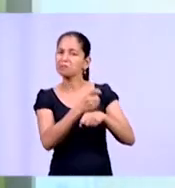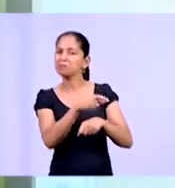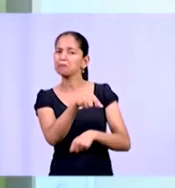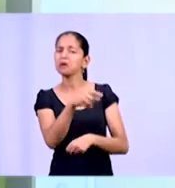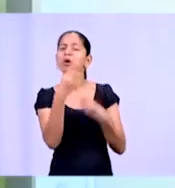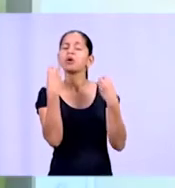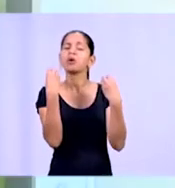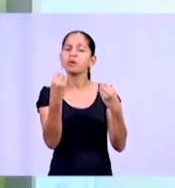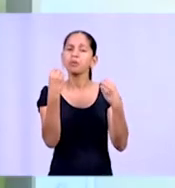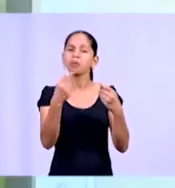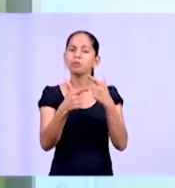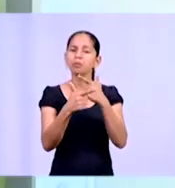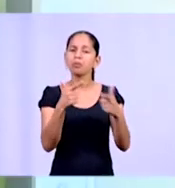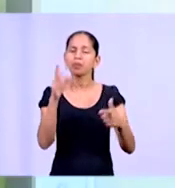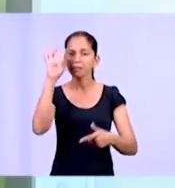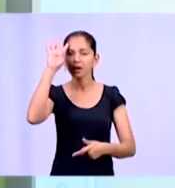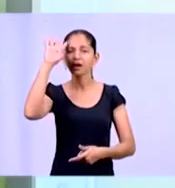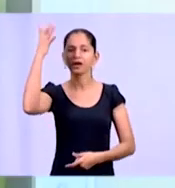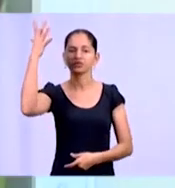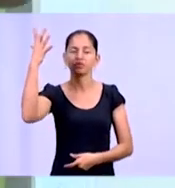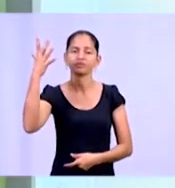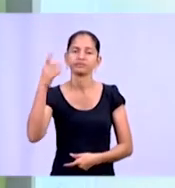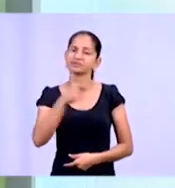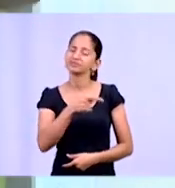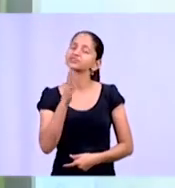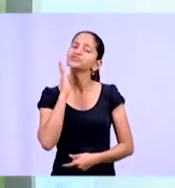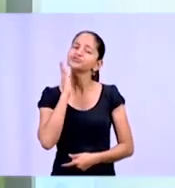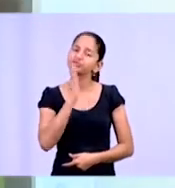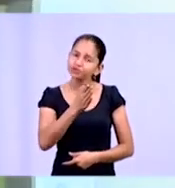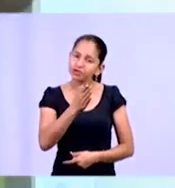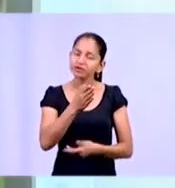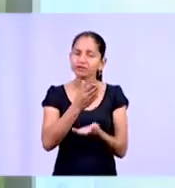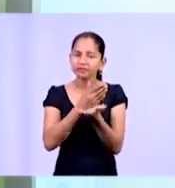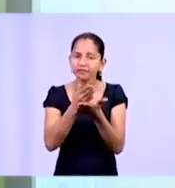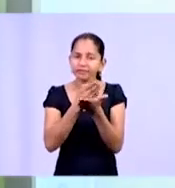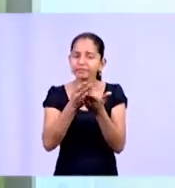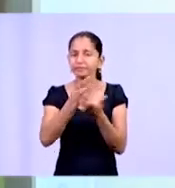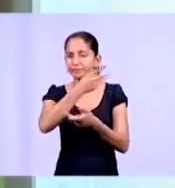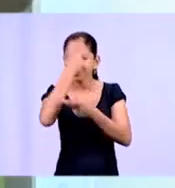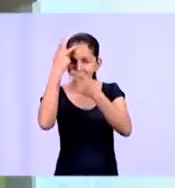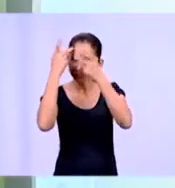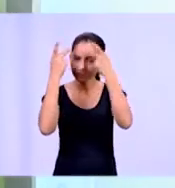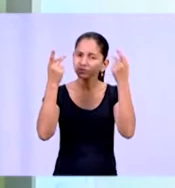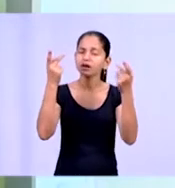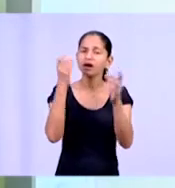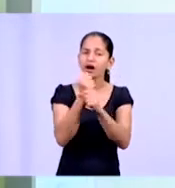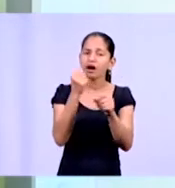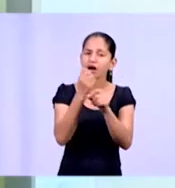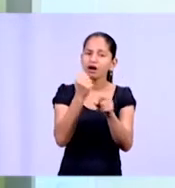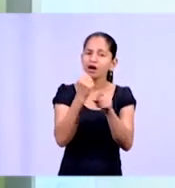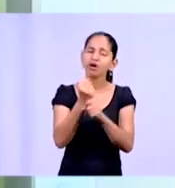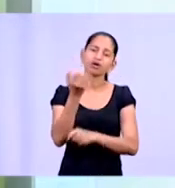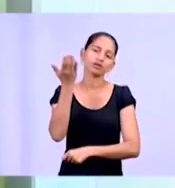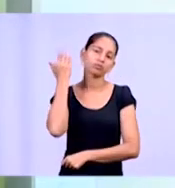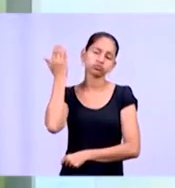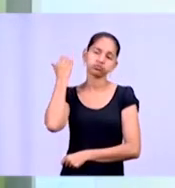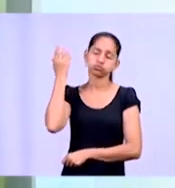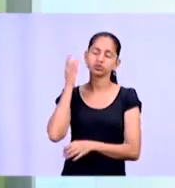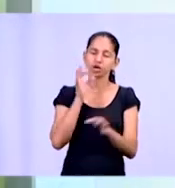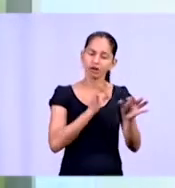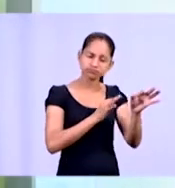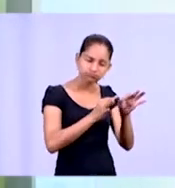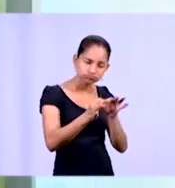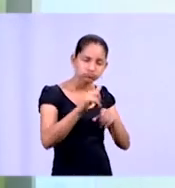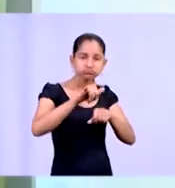a resolver problemas. Então, desde o início, né, da civilização, a gente começou a escrever, fazer contas, a gente começou a criar mecanismos